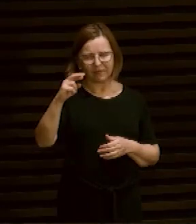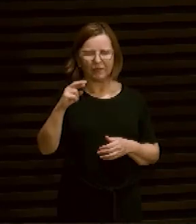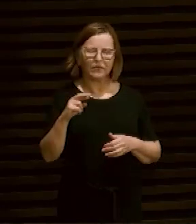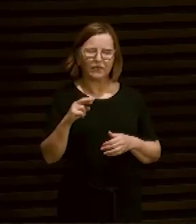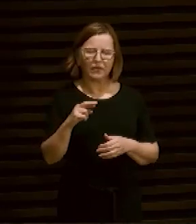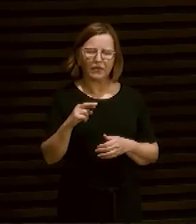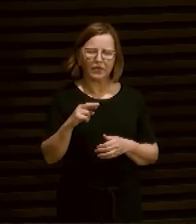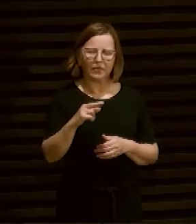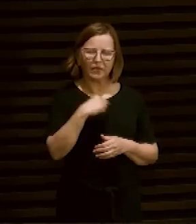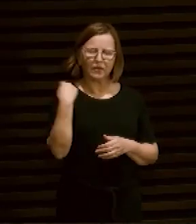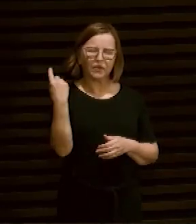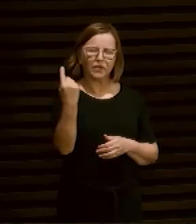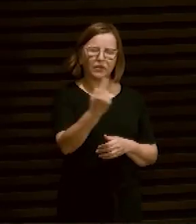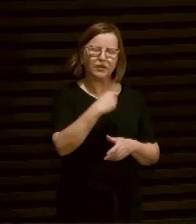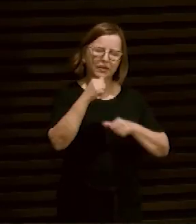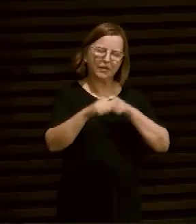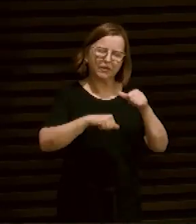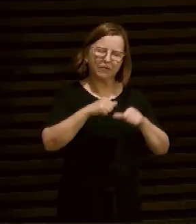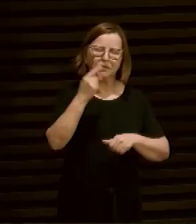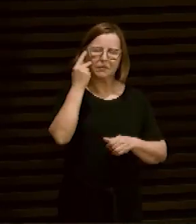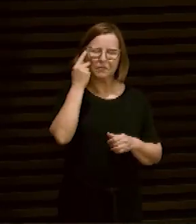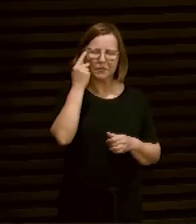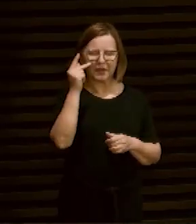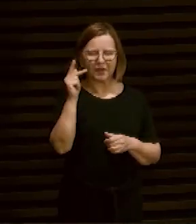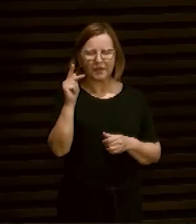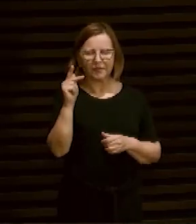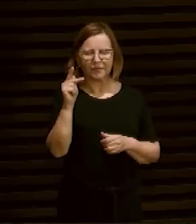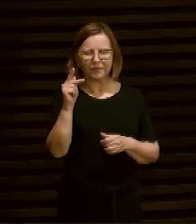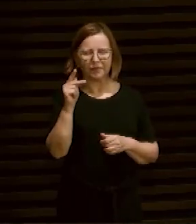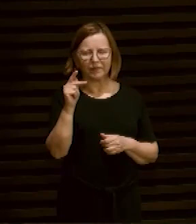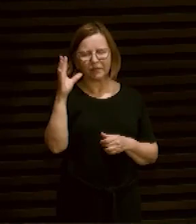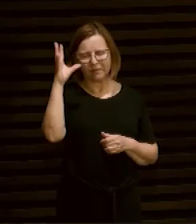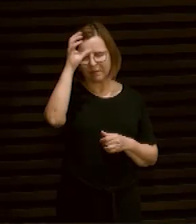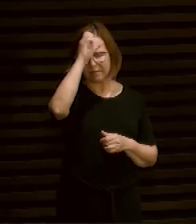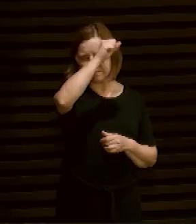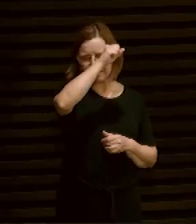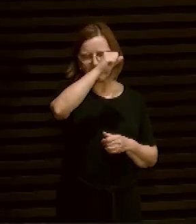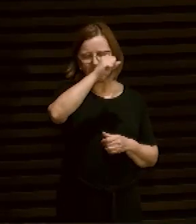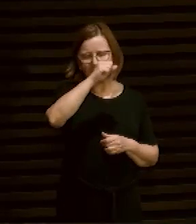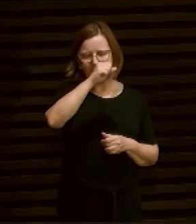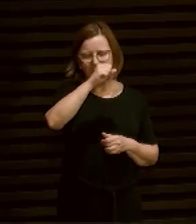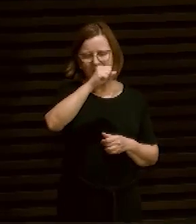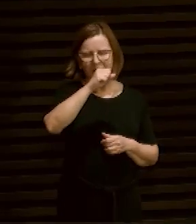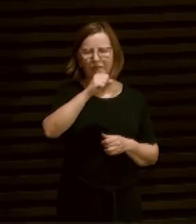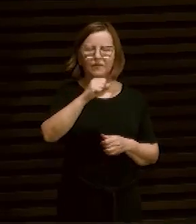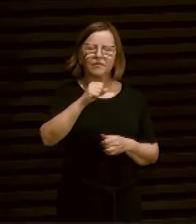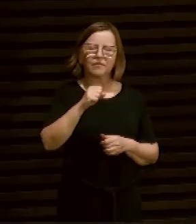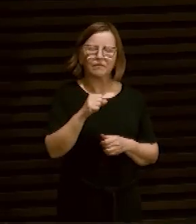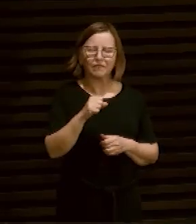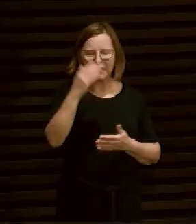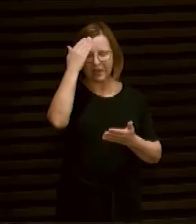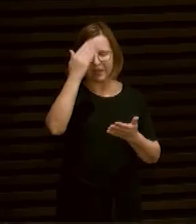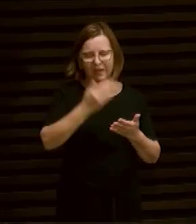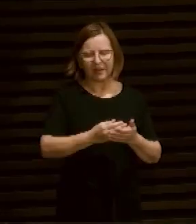nossos ouvidos para podermos atentar na pessoa do Senhor Jesus Cristo. É o que